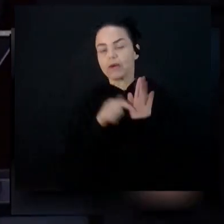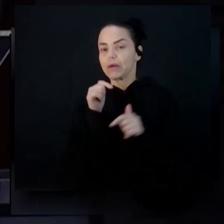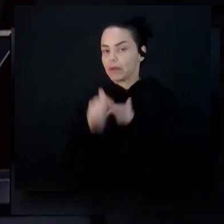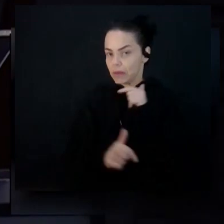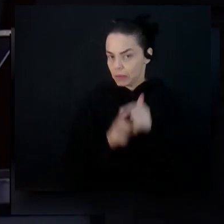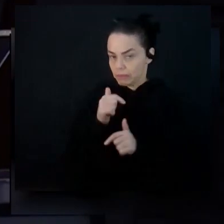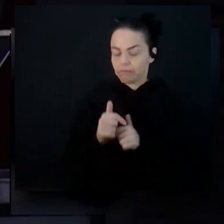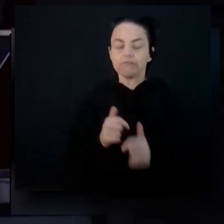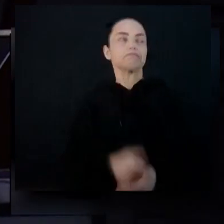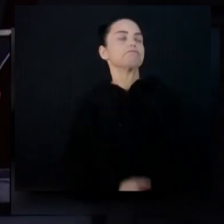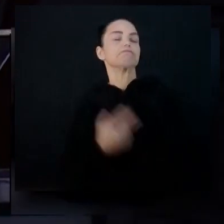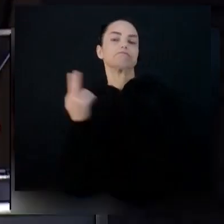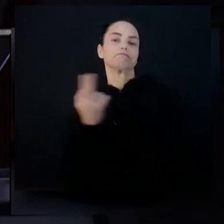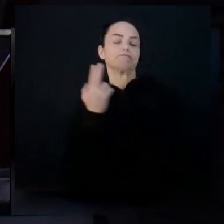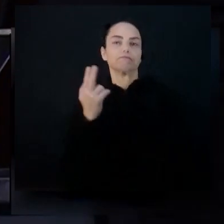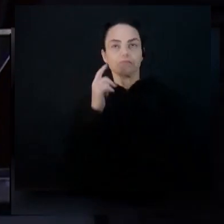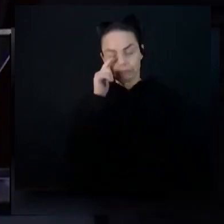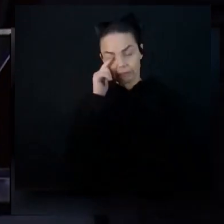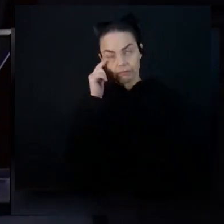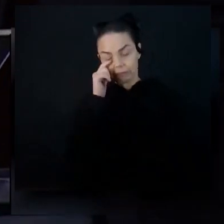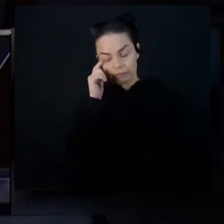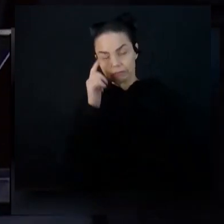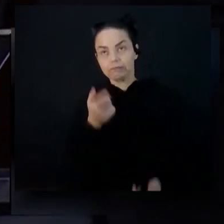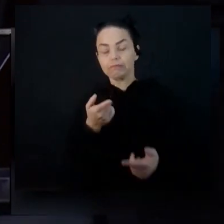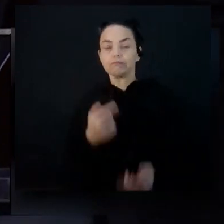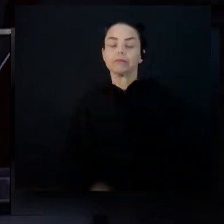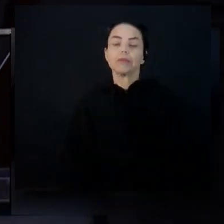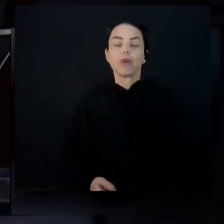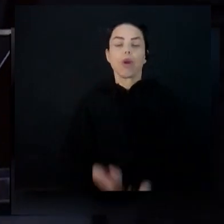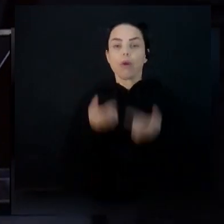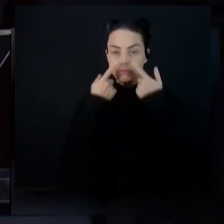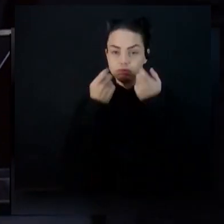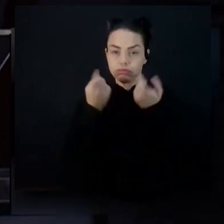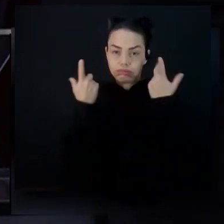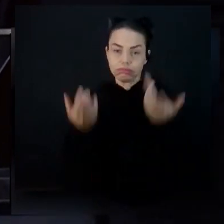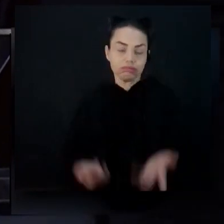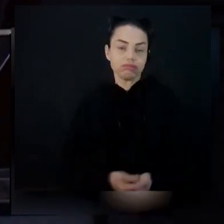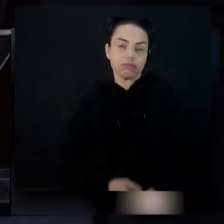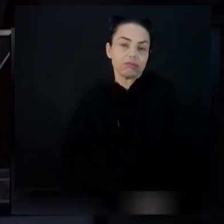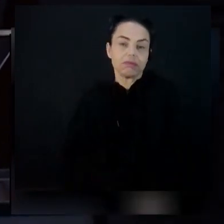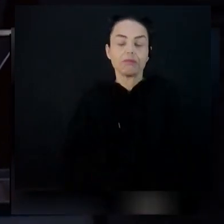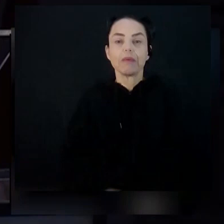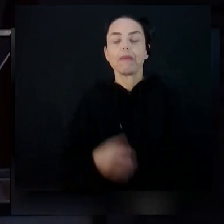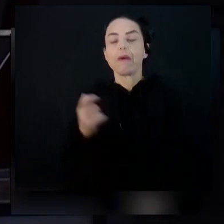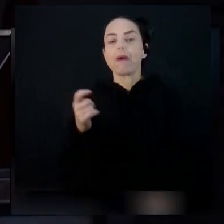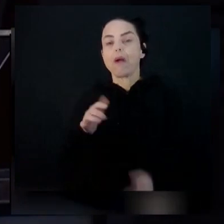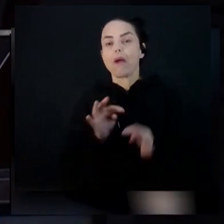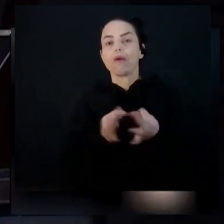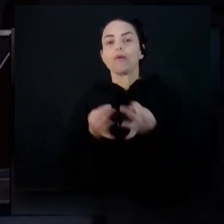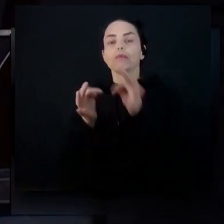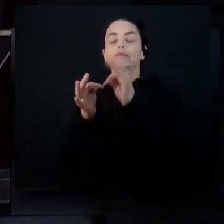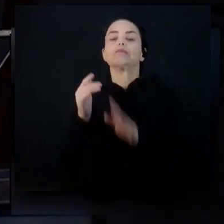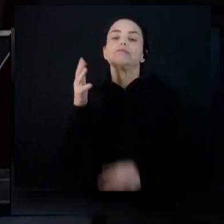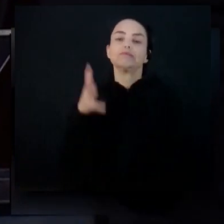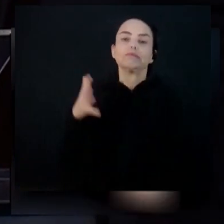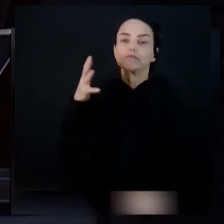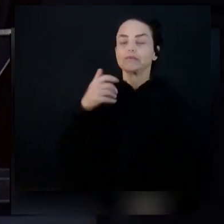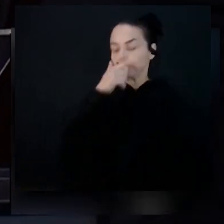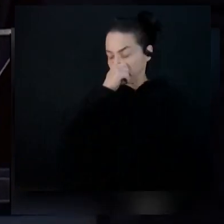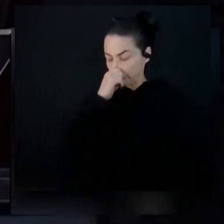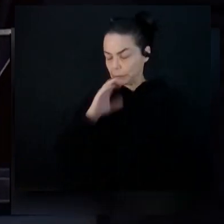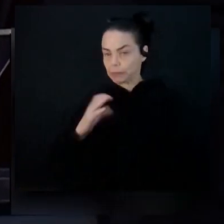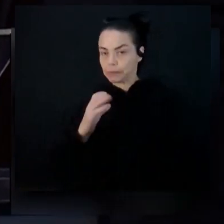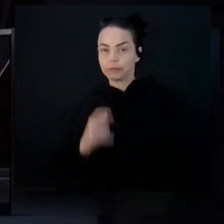dá para a gente fechar os olhos para a tecnologia. E foi um cientista do trabalho dar uma palestra e ele falou que